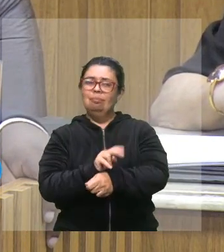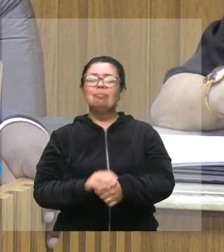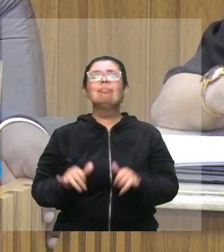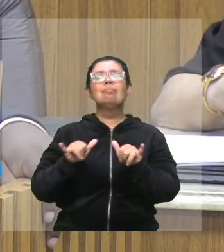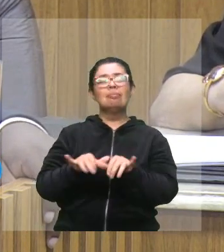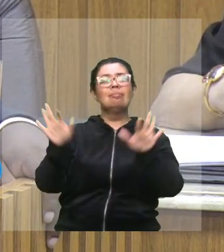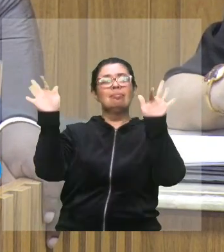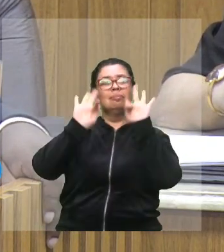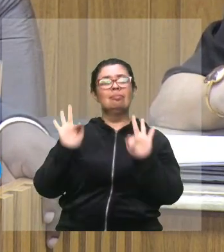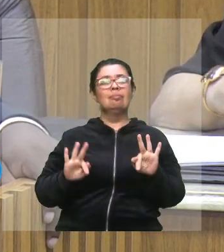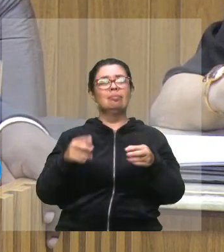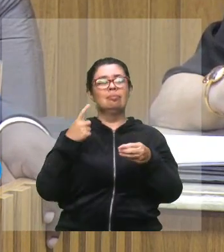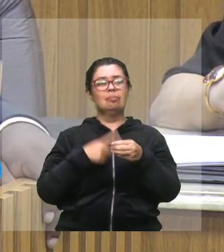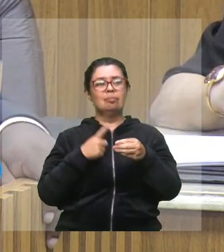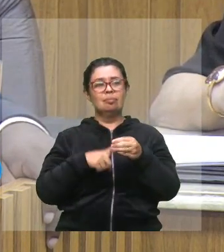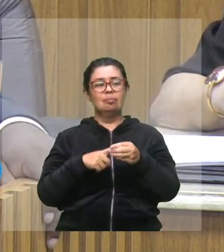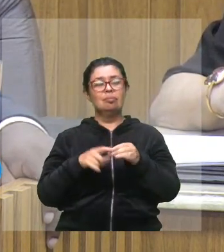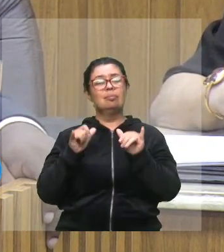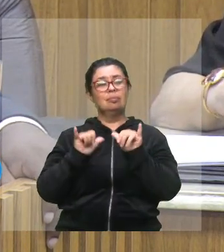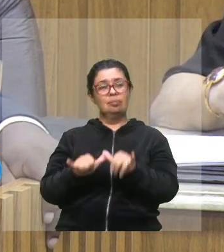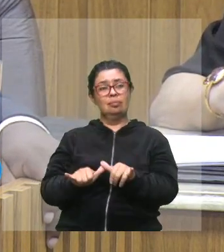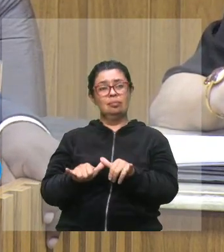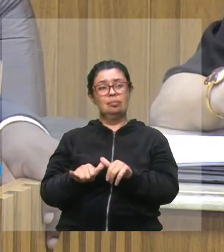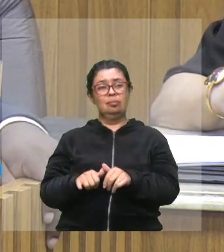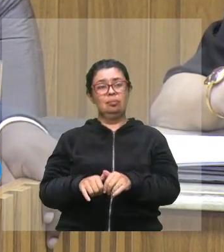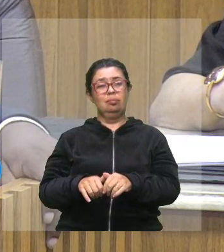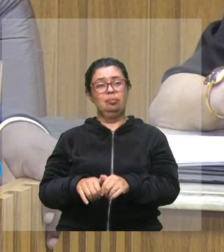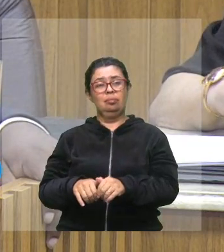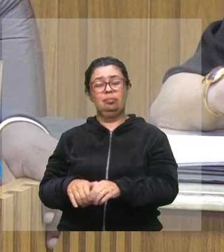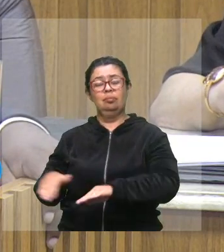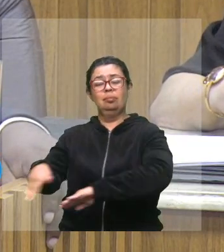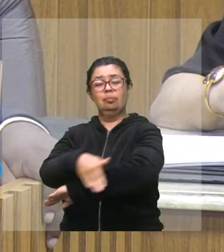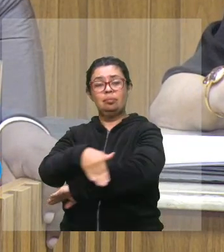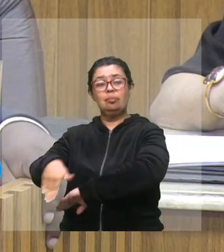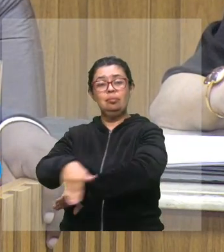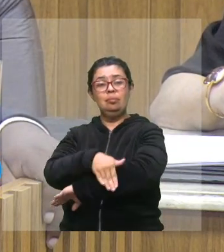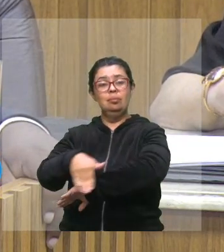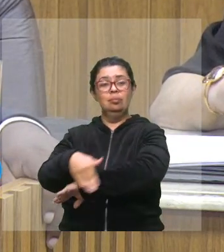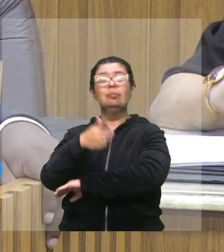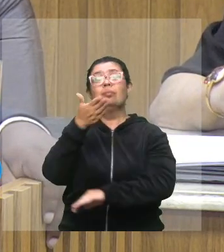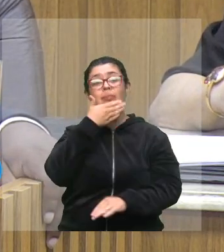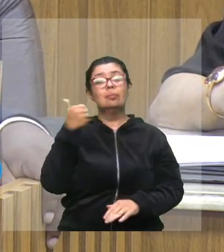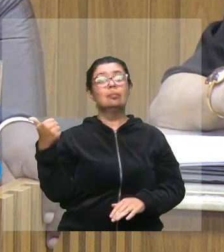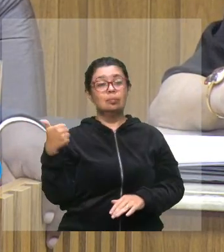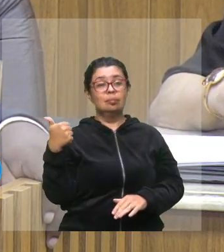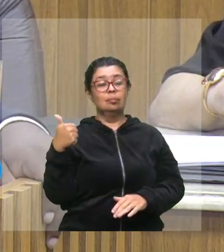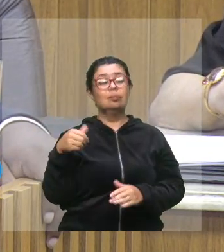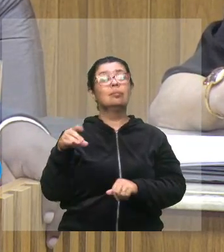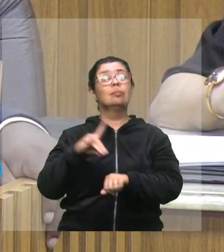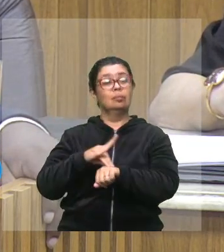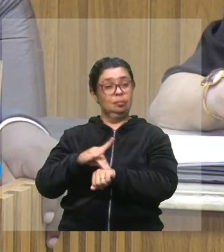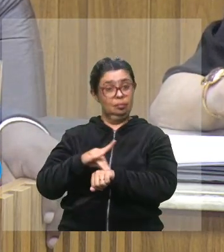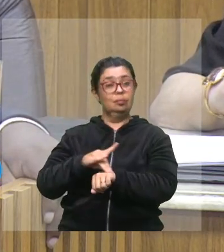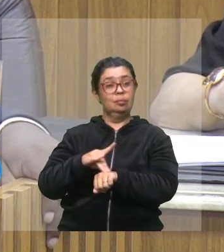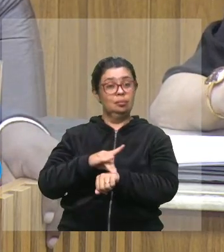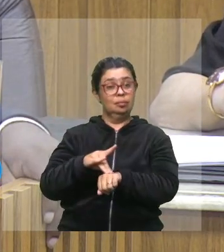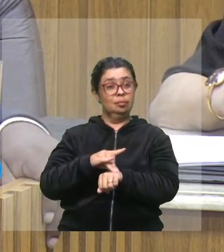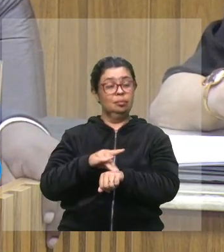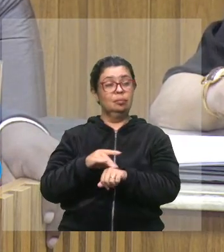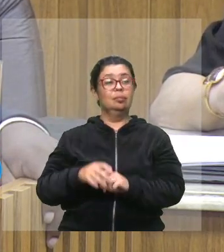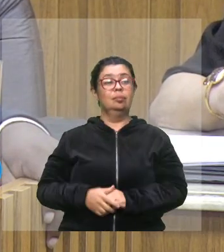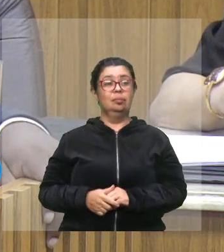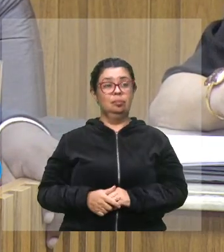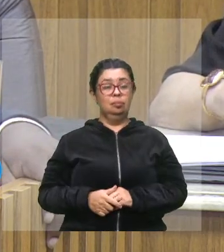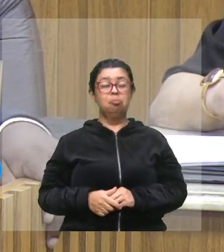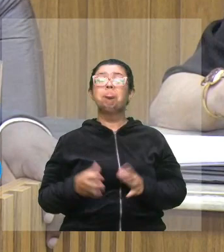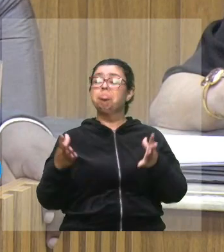de ver como a nossa cidade está ficando, as ruas de nossa cidade estão ficando cada vez melhor. O asfalto, o recapeamento,